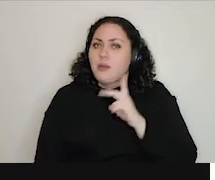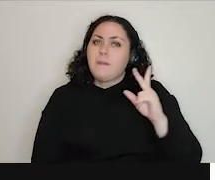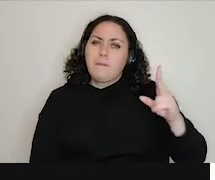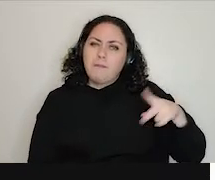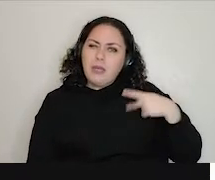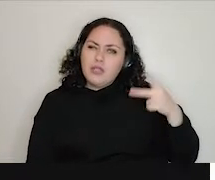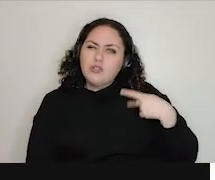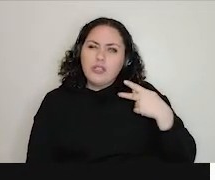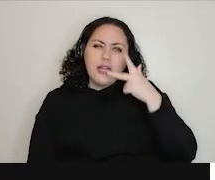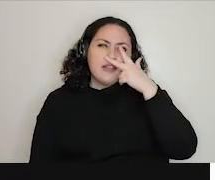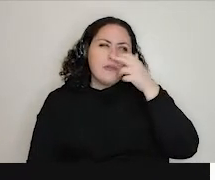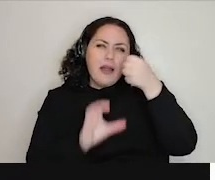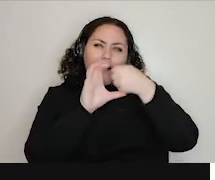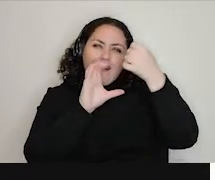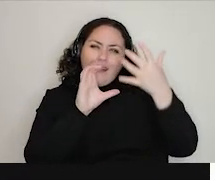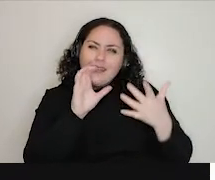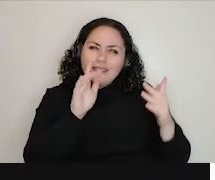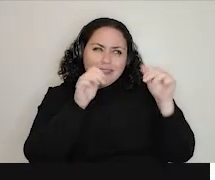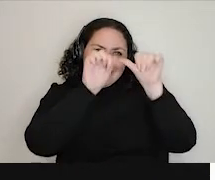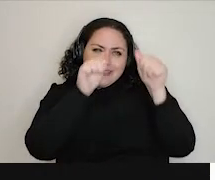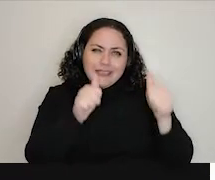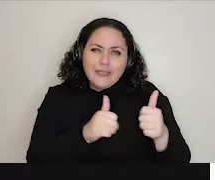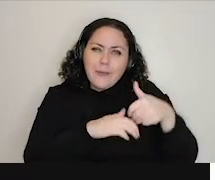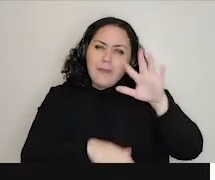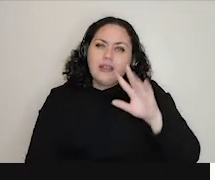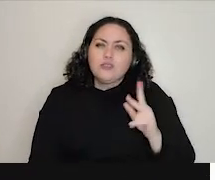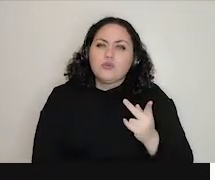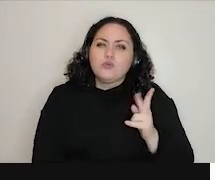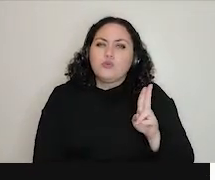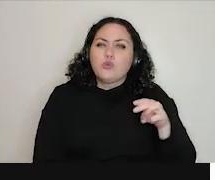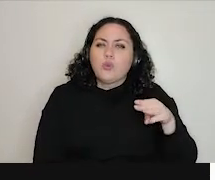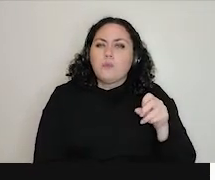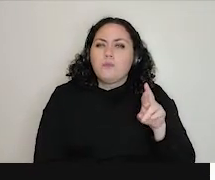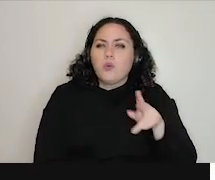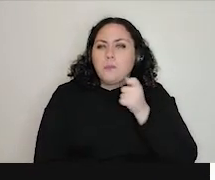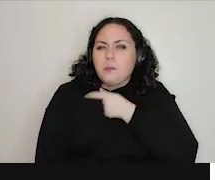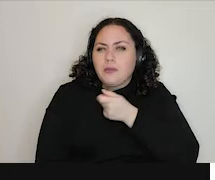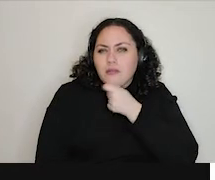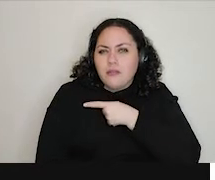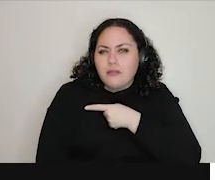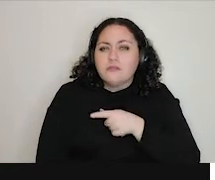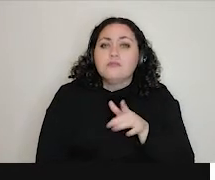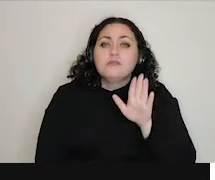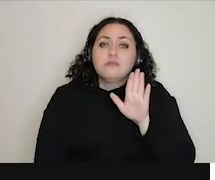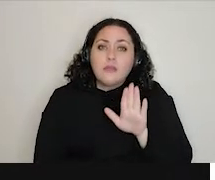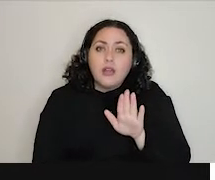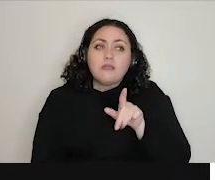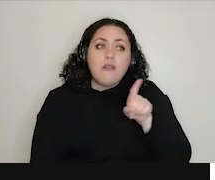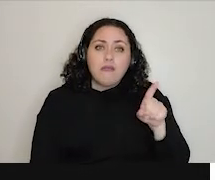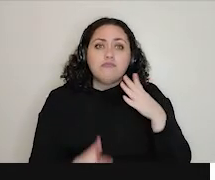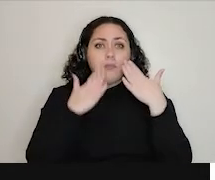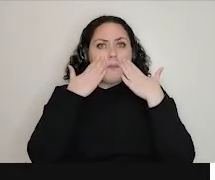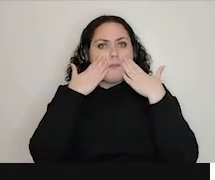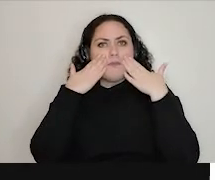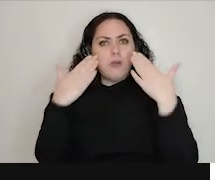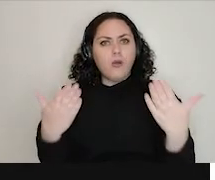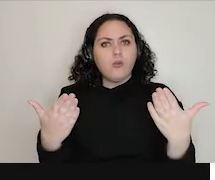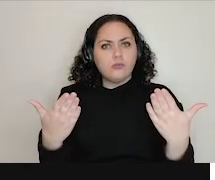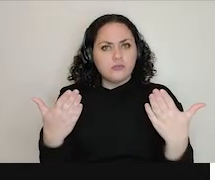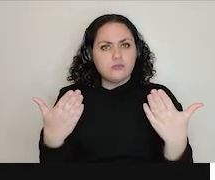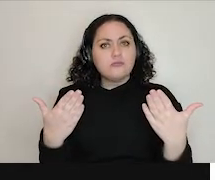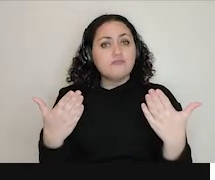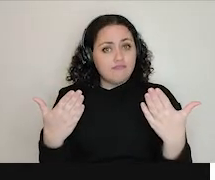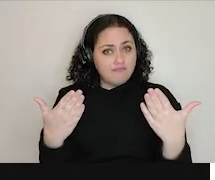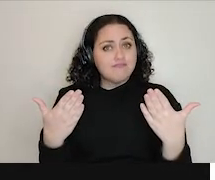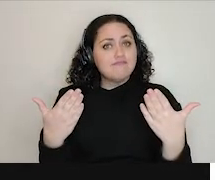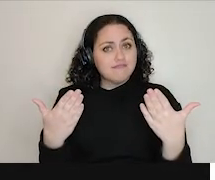na mídia, mesmo que trazendo um personagem mais caricato, mais voltado para o humor, para o cômico, mas